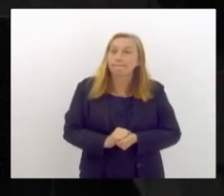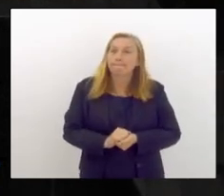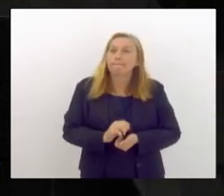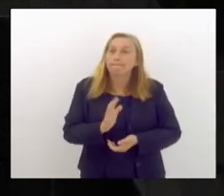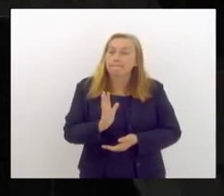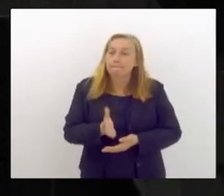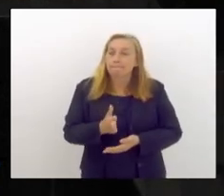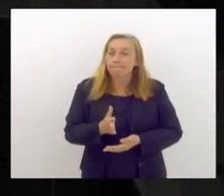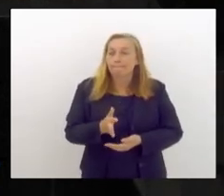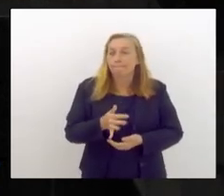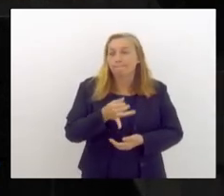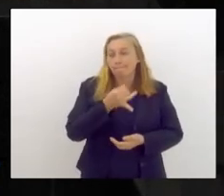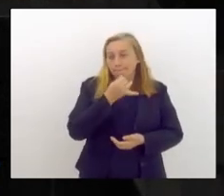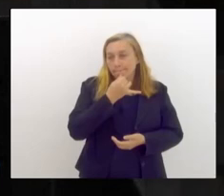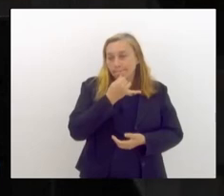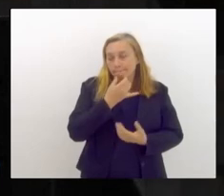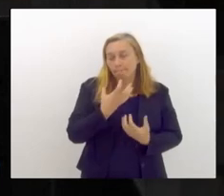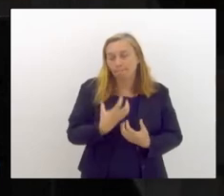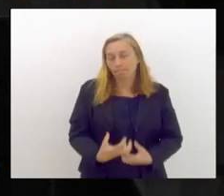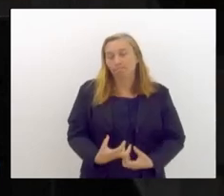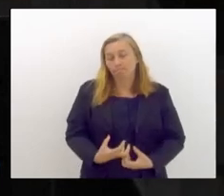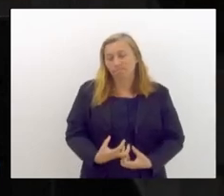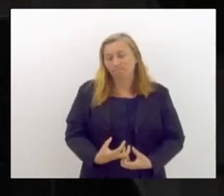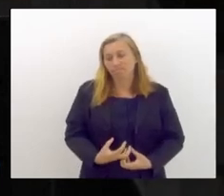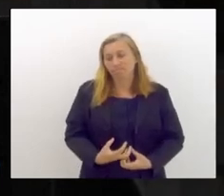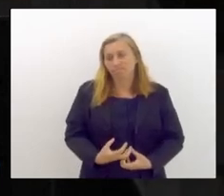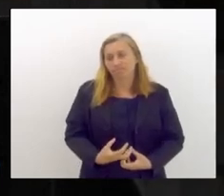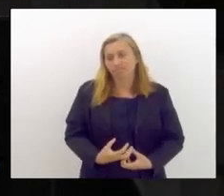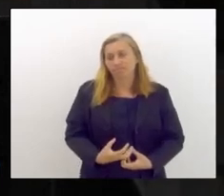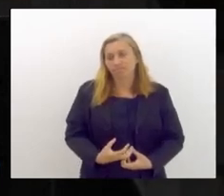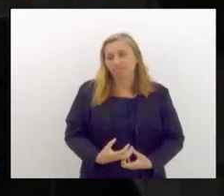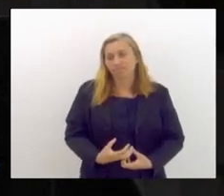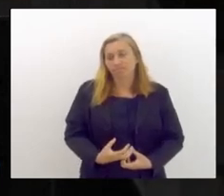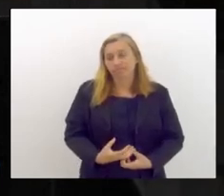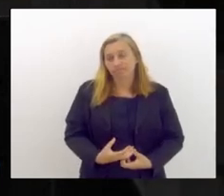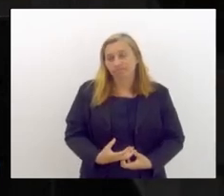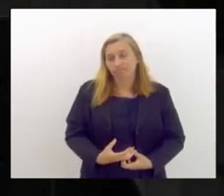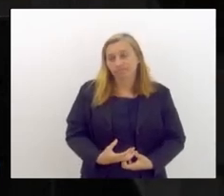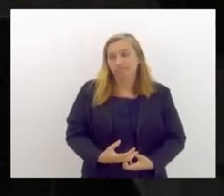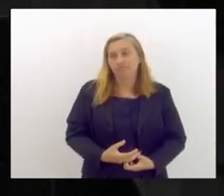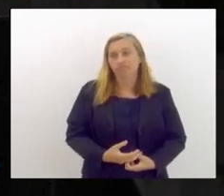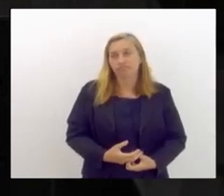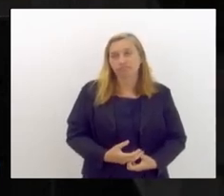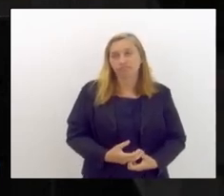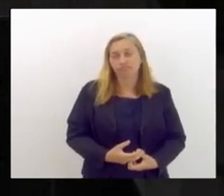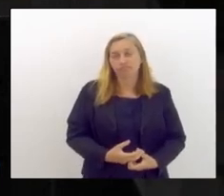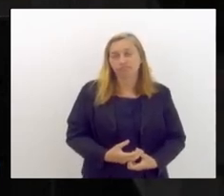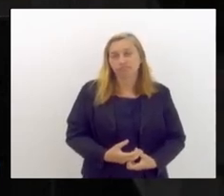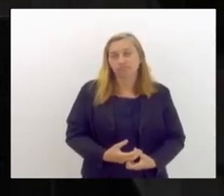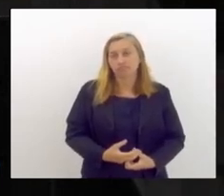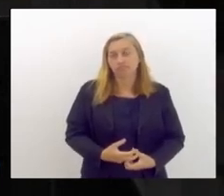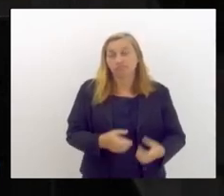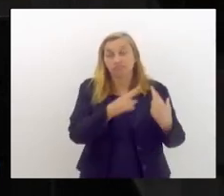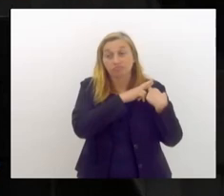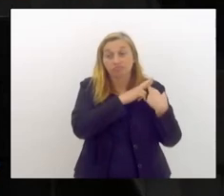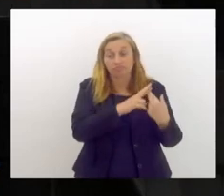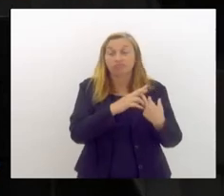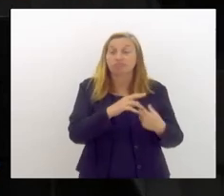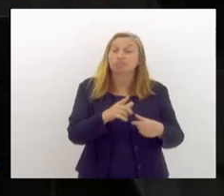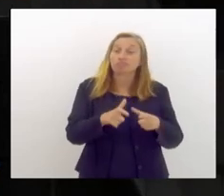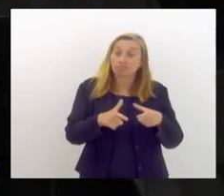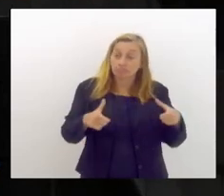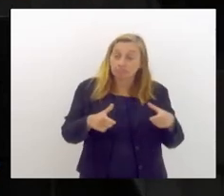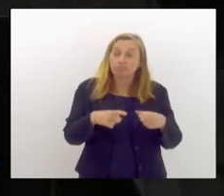estão desmotivados, cansados, que devem gerir pedagogicamente uma escola, precisam ter